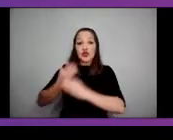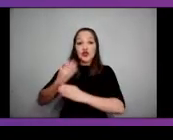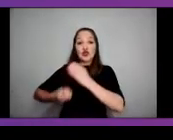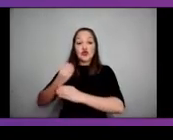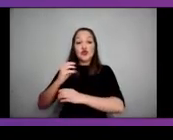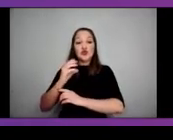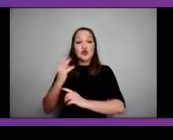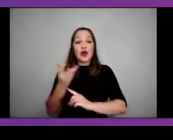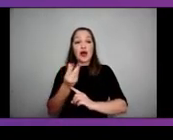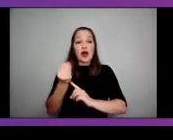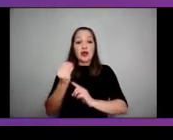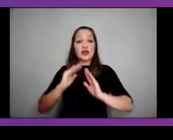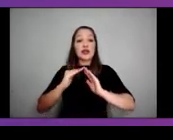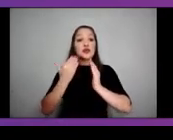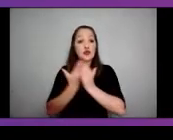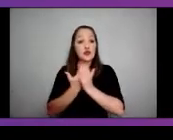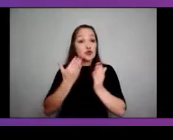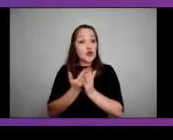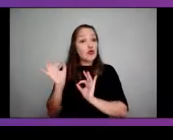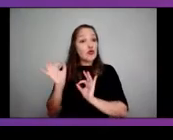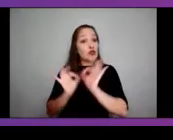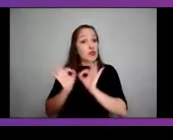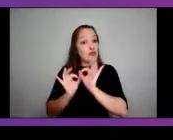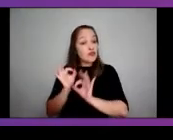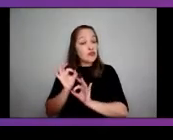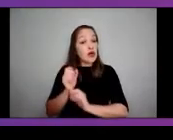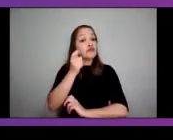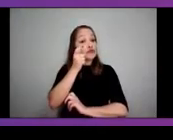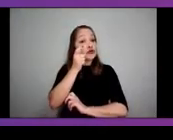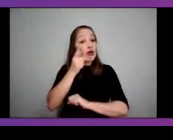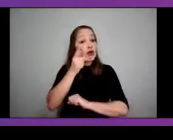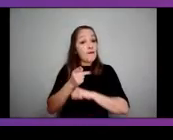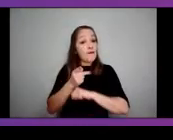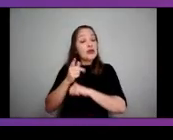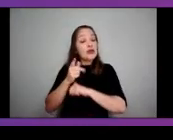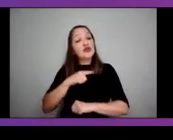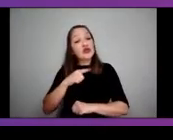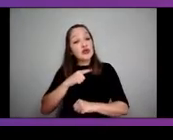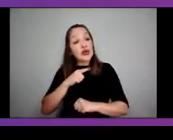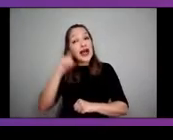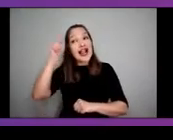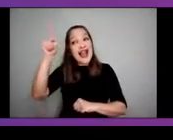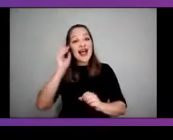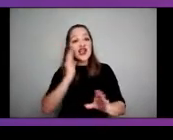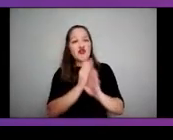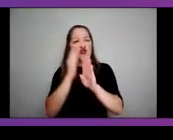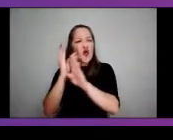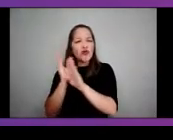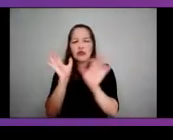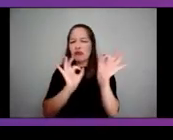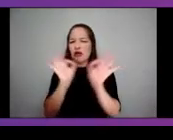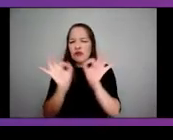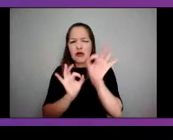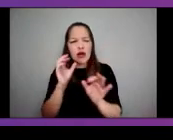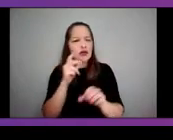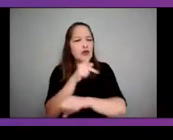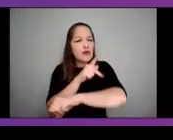projeto bastante programa bastante interessante uma premiação e lava se eu encontrei uma dezena pelo menos de projetos pedagógicos